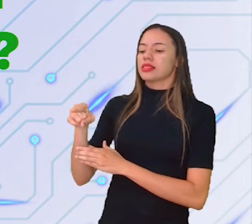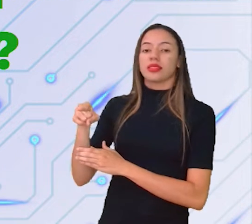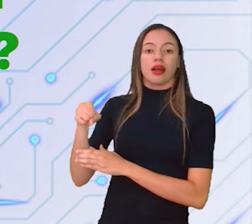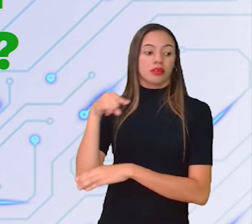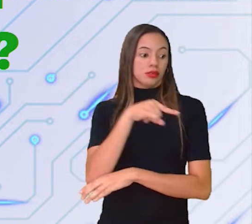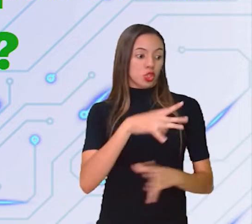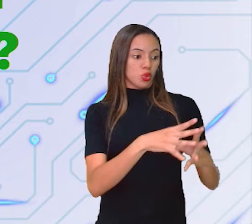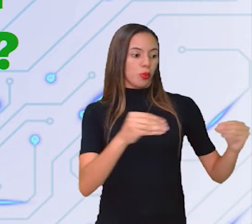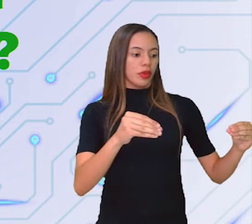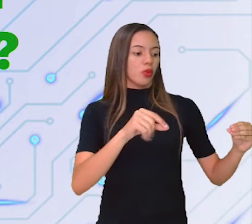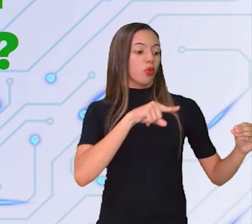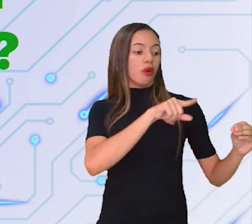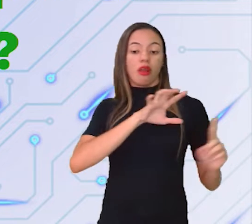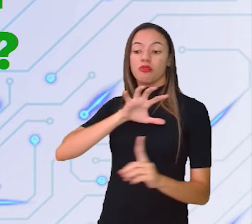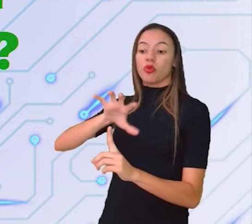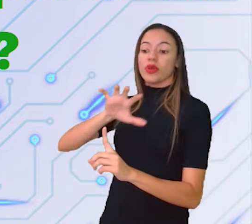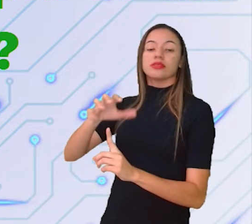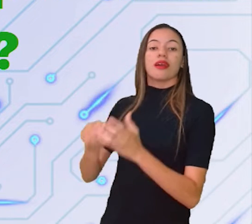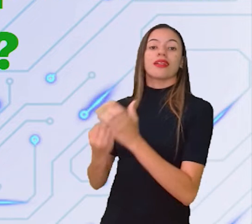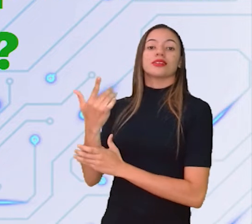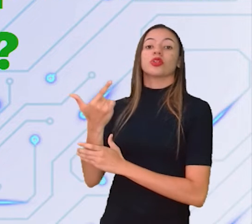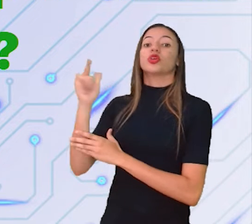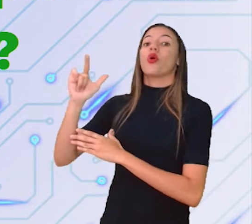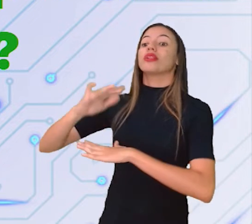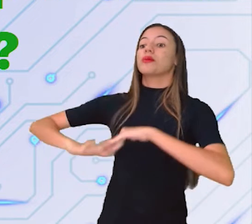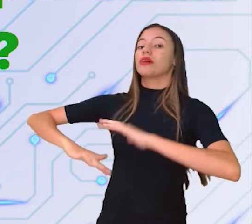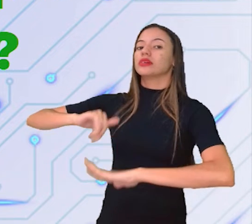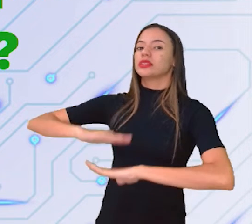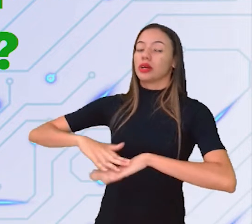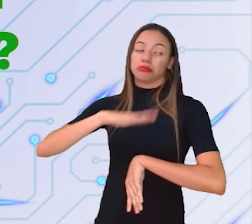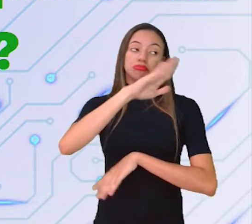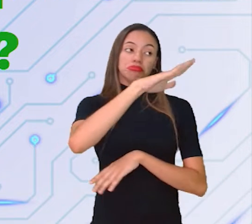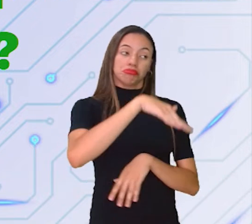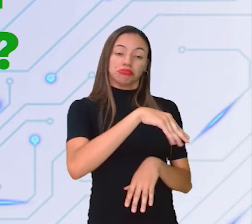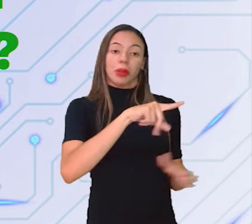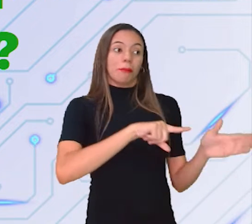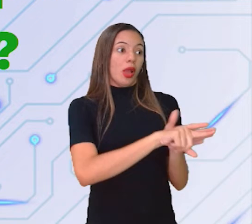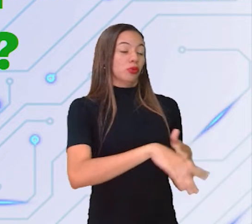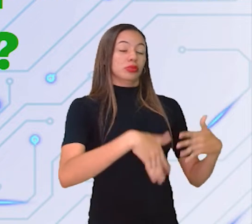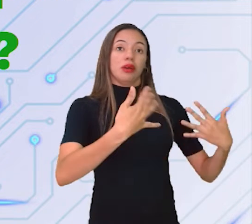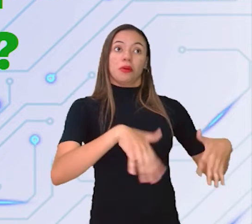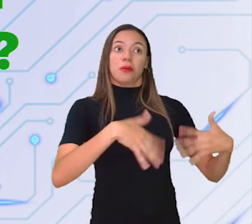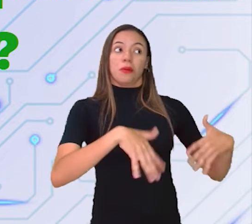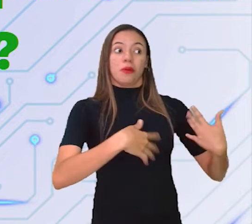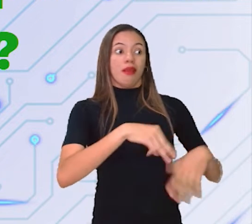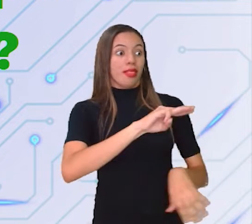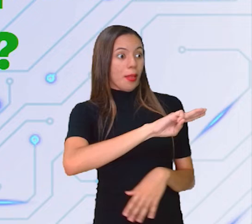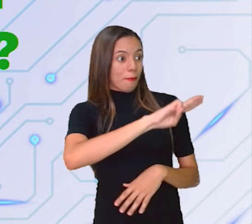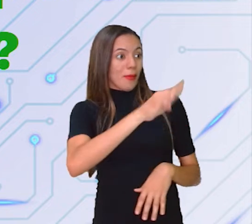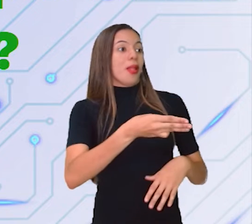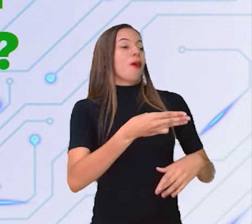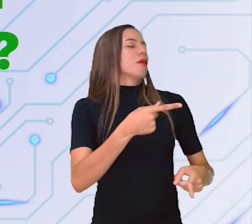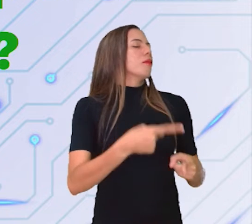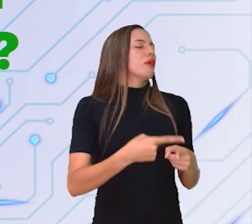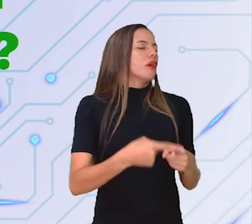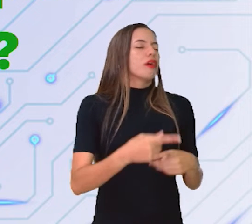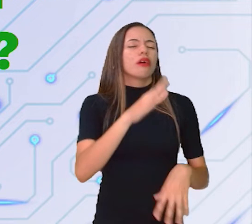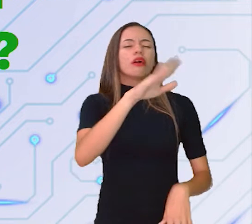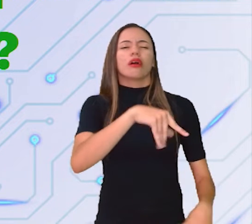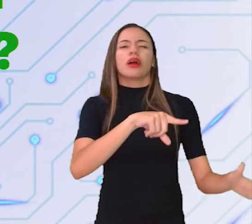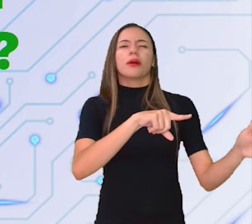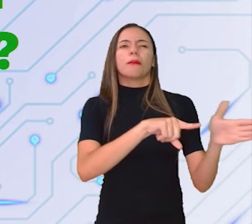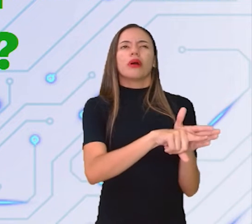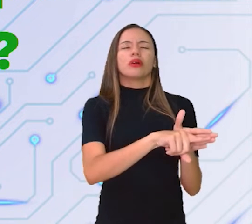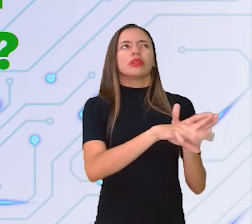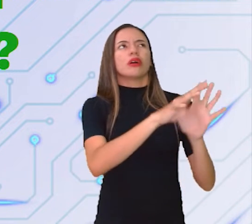extinção dessa? Professor, é uma pergunta de milhões, né? Porque você pensa assim, poxa, uma pergunta vai trazer